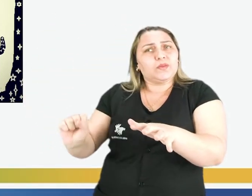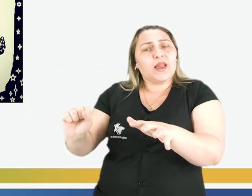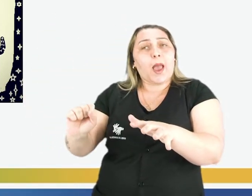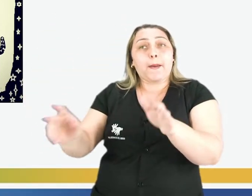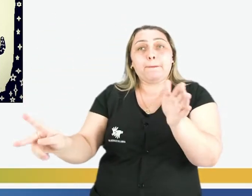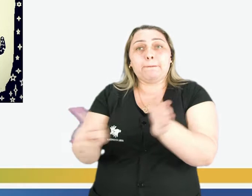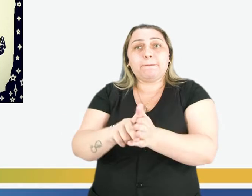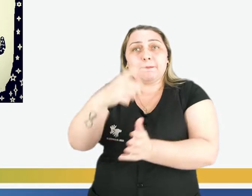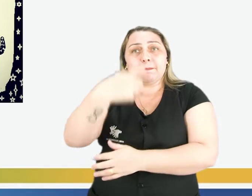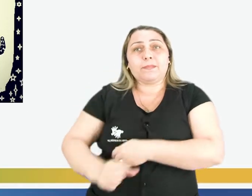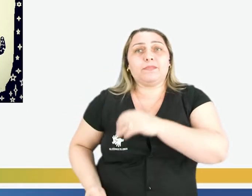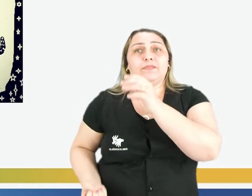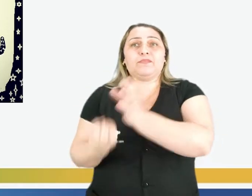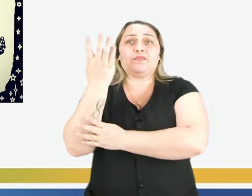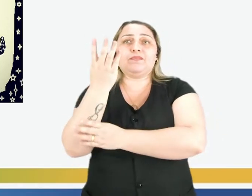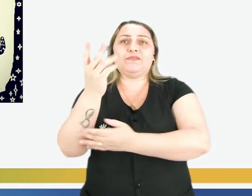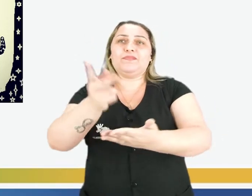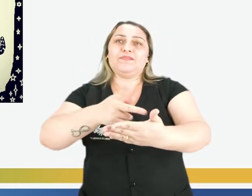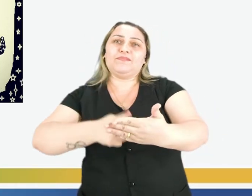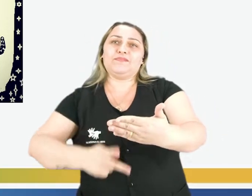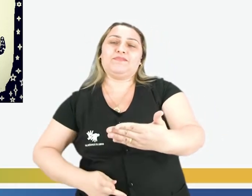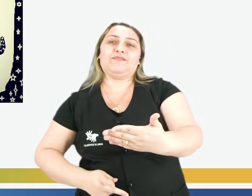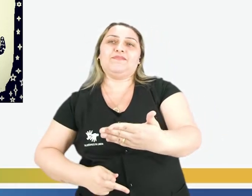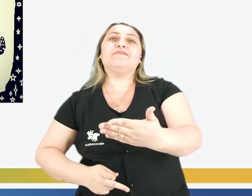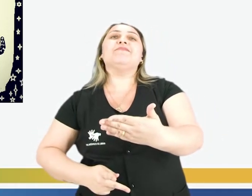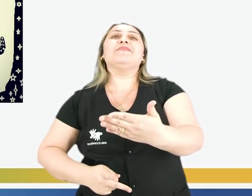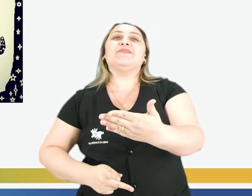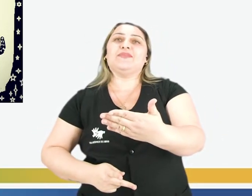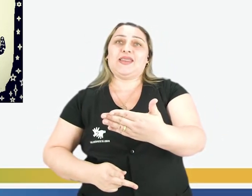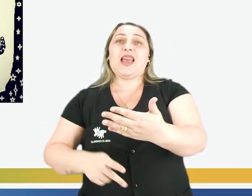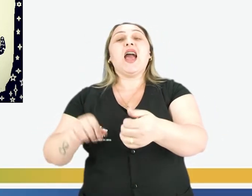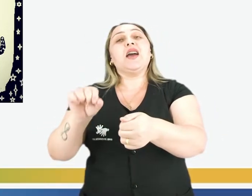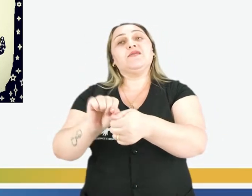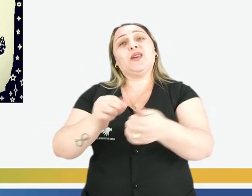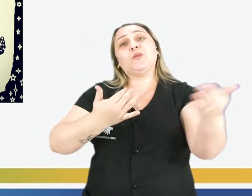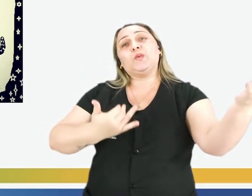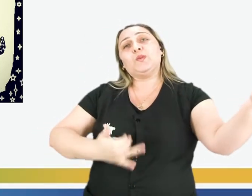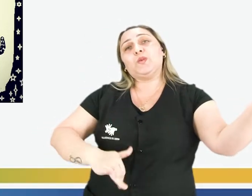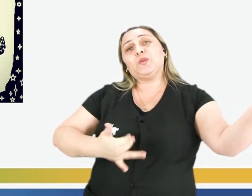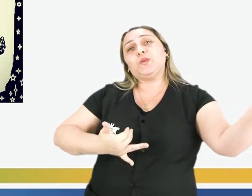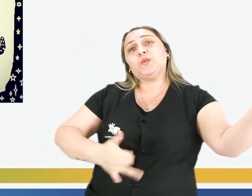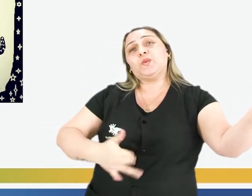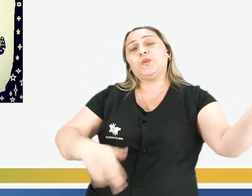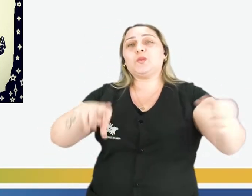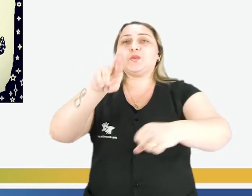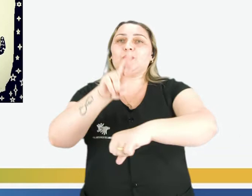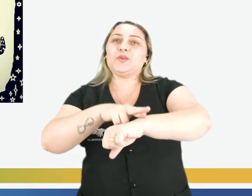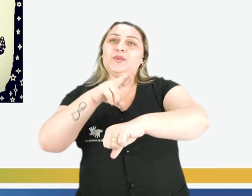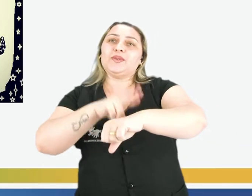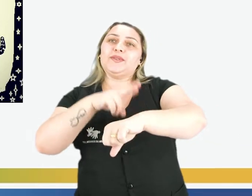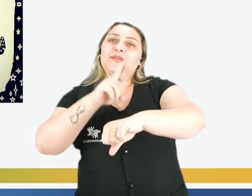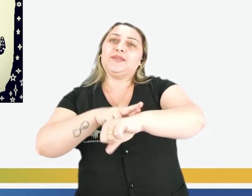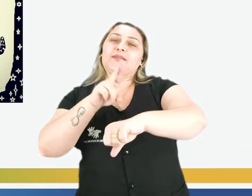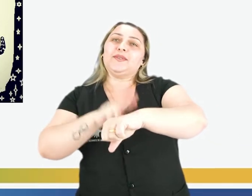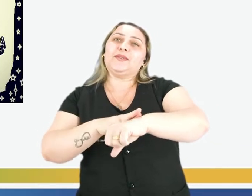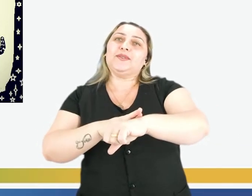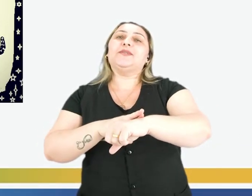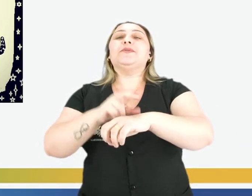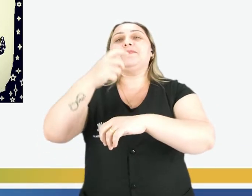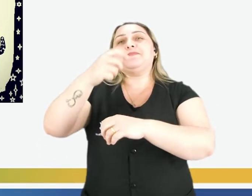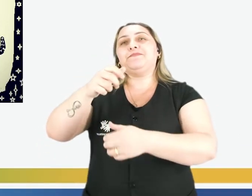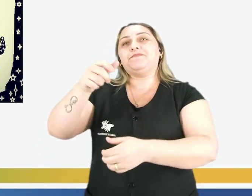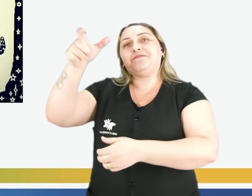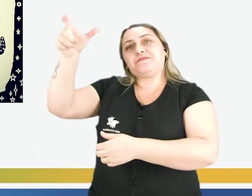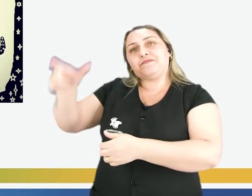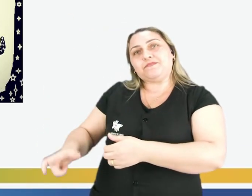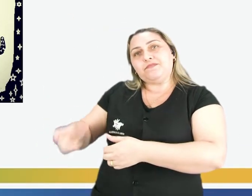minha vez, descobri a poesia. Ele está até aí, com certeza ele fez isso no violão, né? Com ritmo, que ele está aí com violão, o personagem, né?